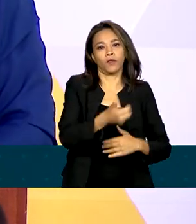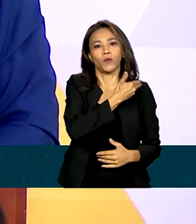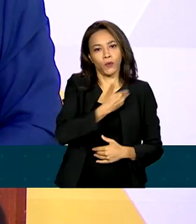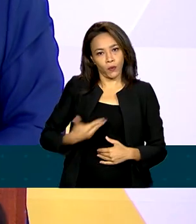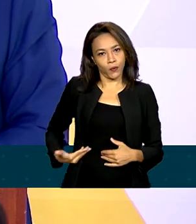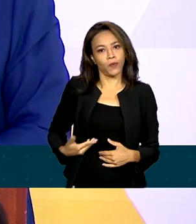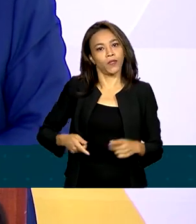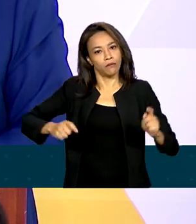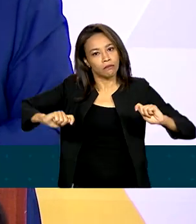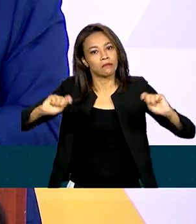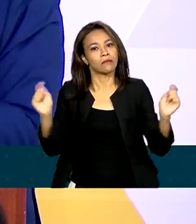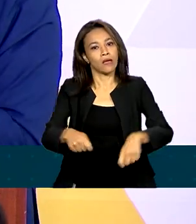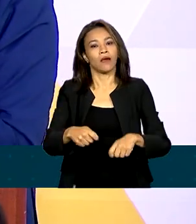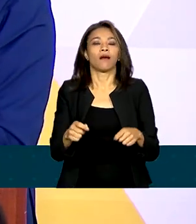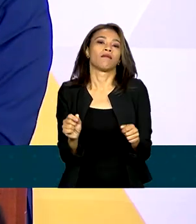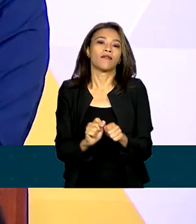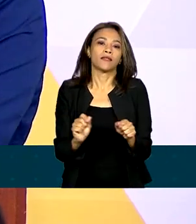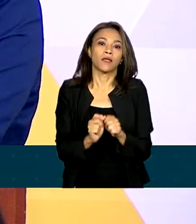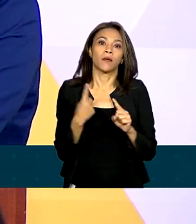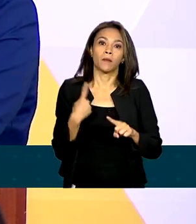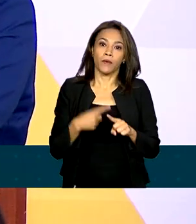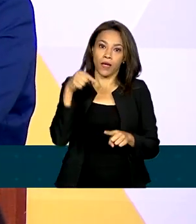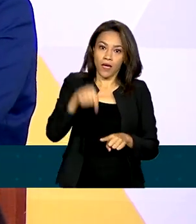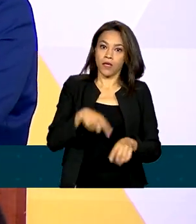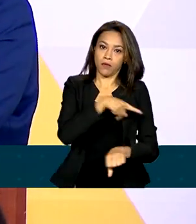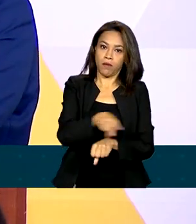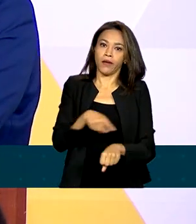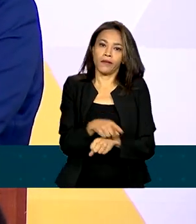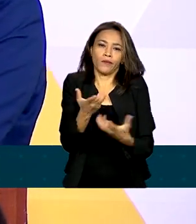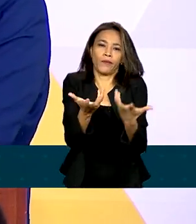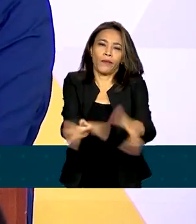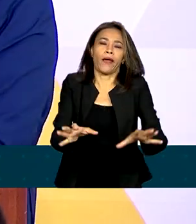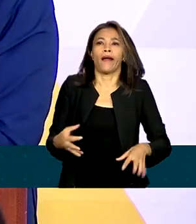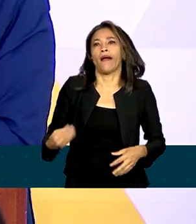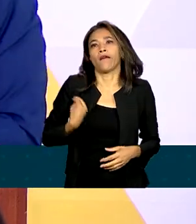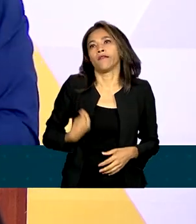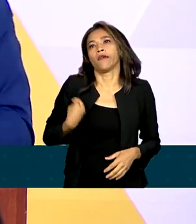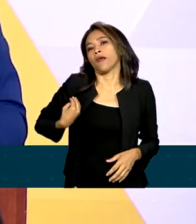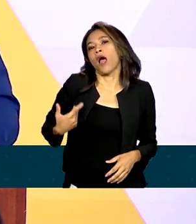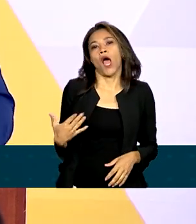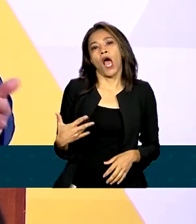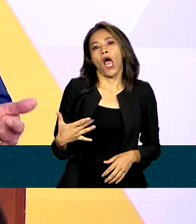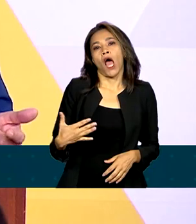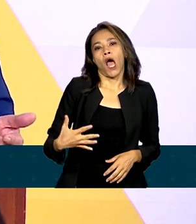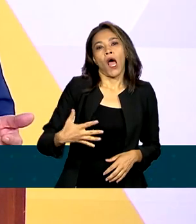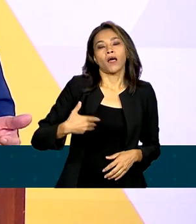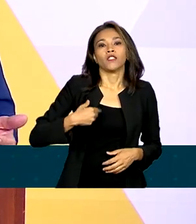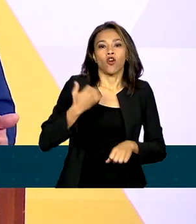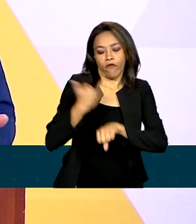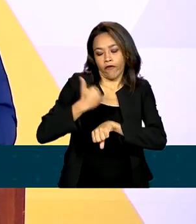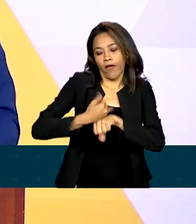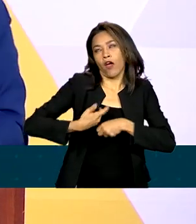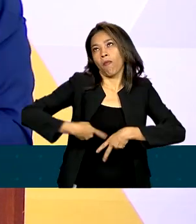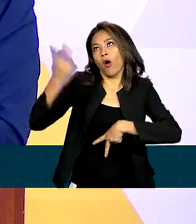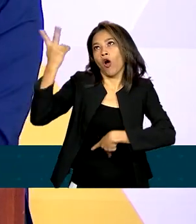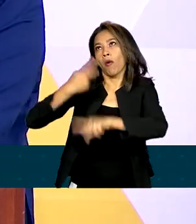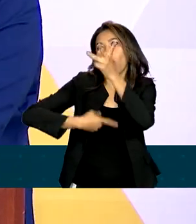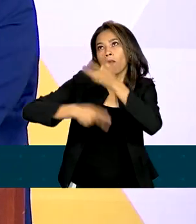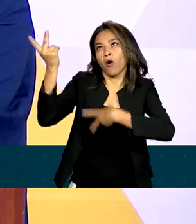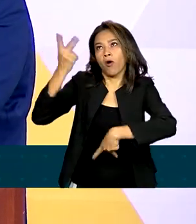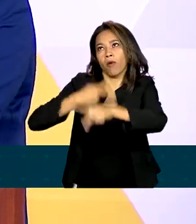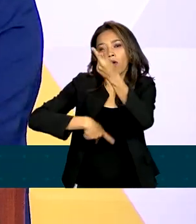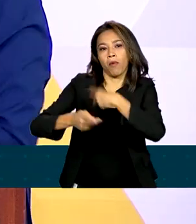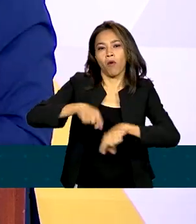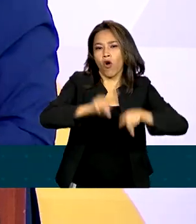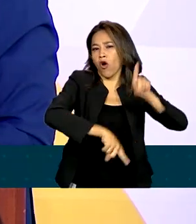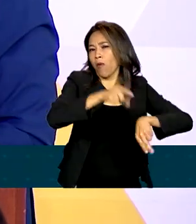fazer. Porque esse país não quer a vida inteira ser exportador de minério de ferro ou exportador de